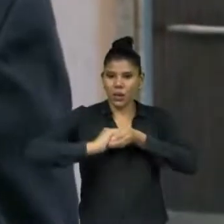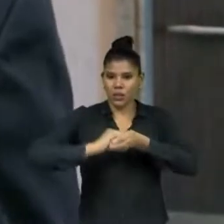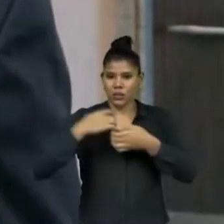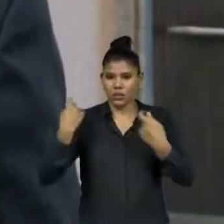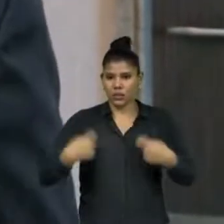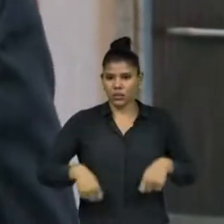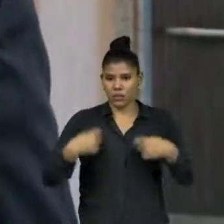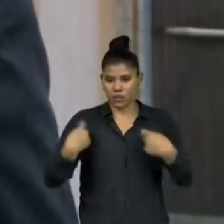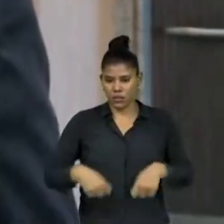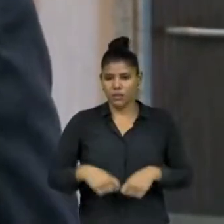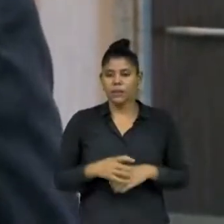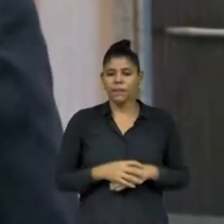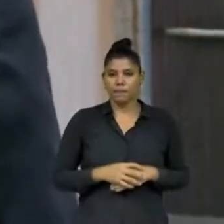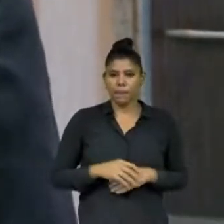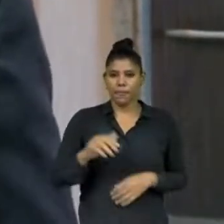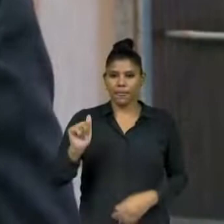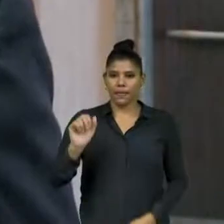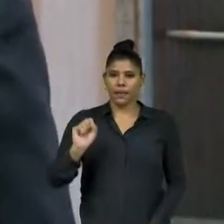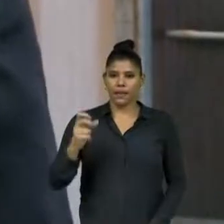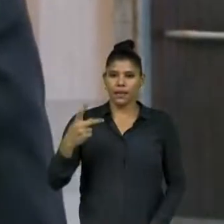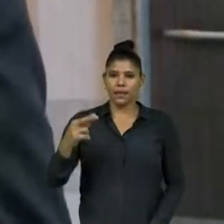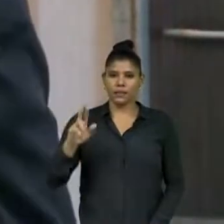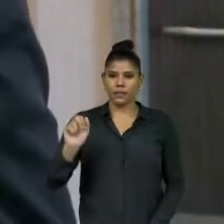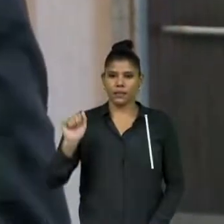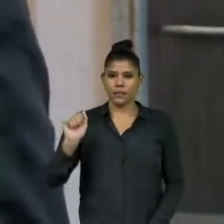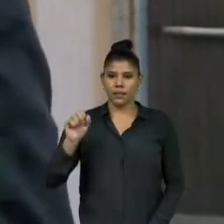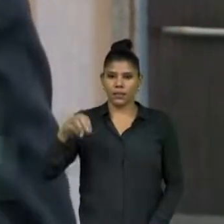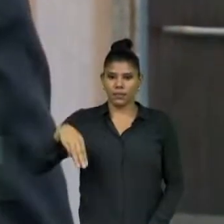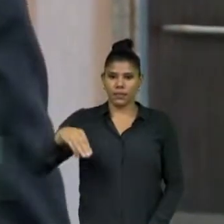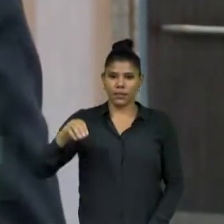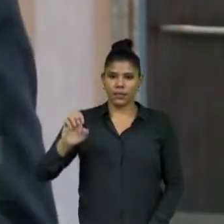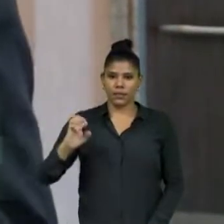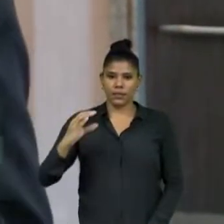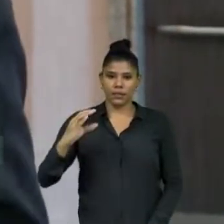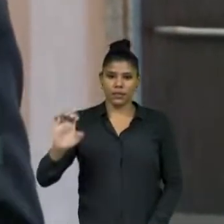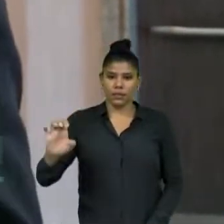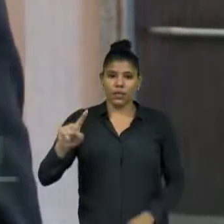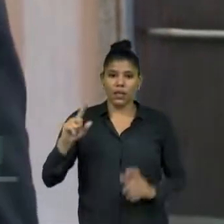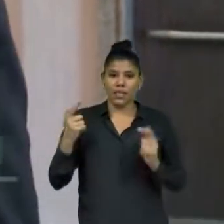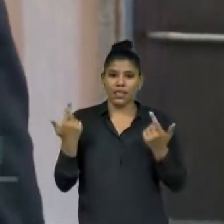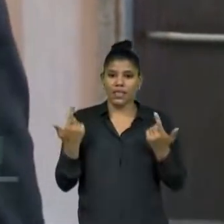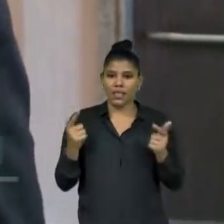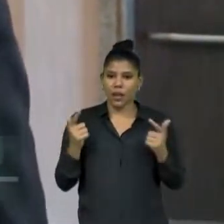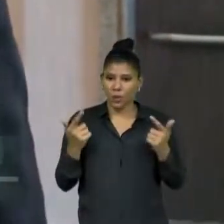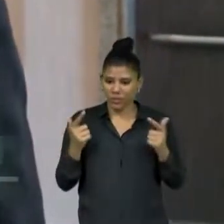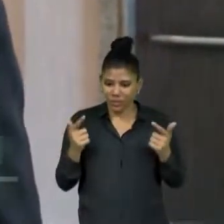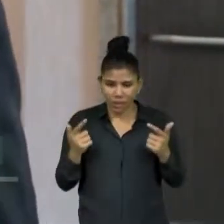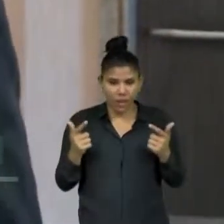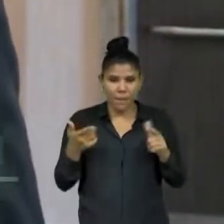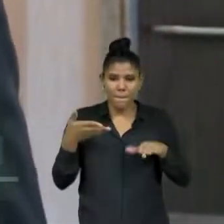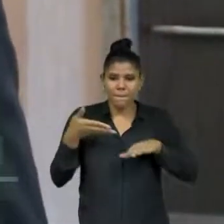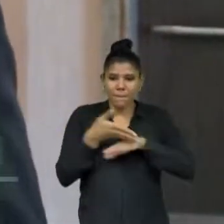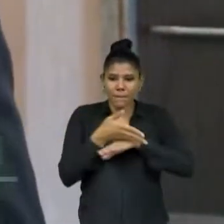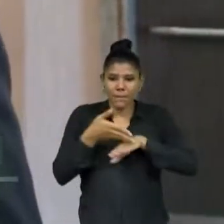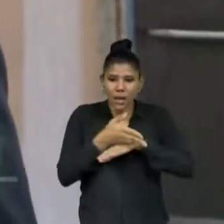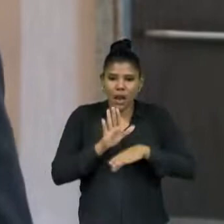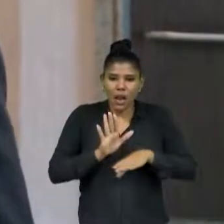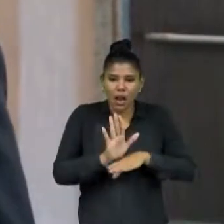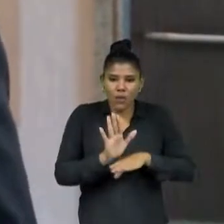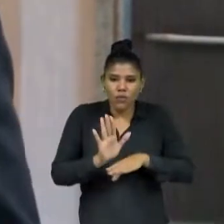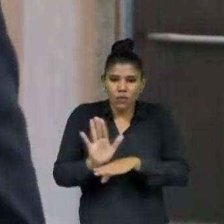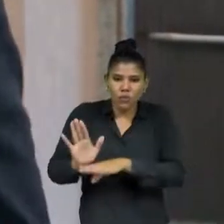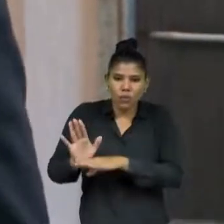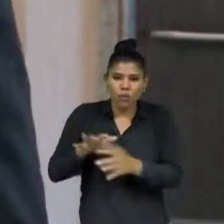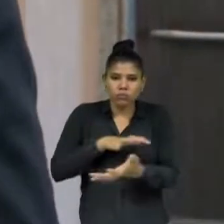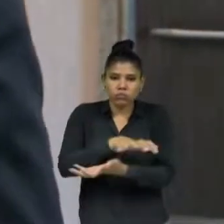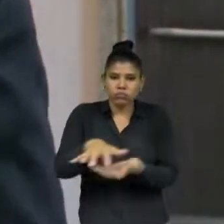promessas, né, como eu já falei no depoimento, ela não tem... não teve nenhuma participação desse movimento. Como